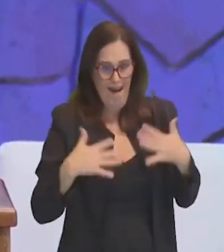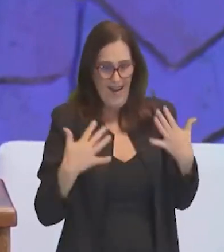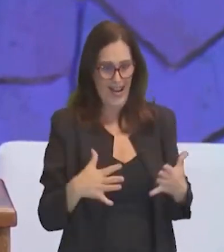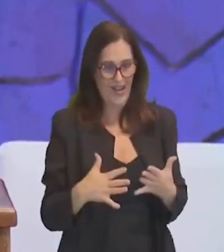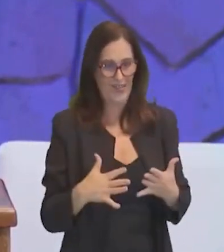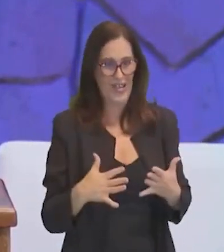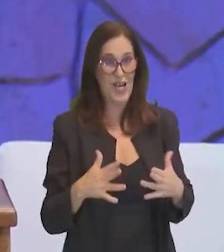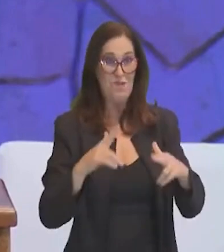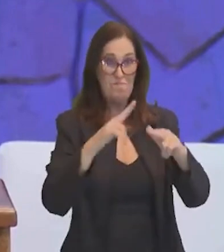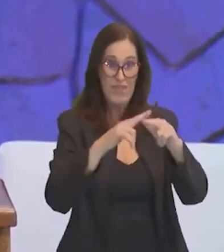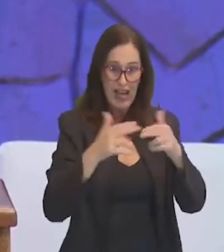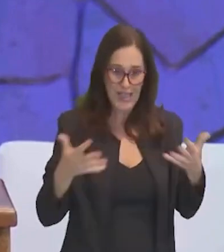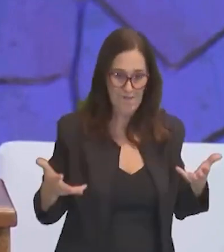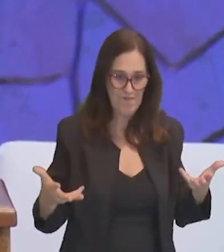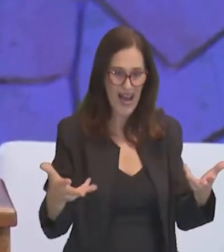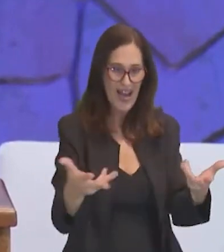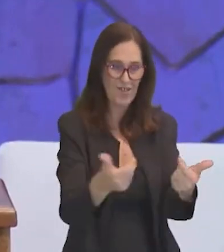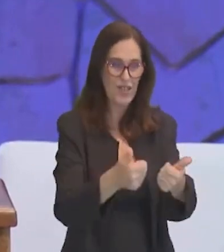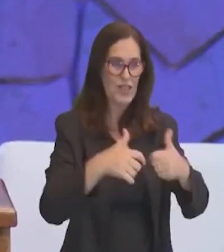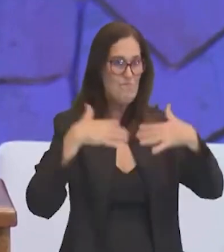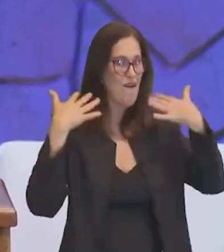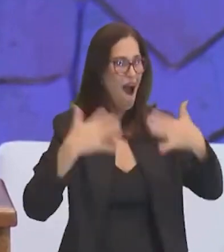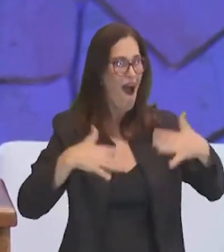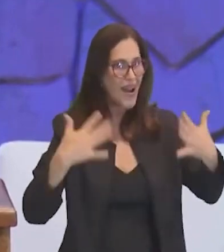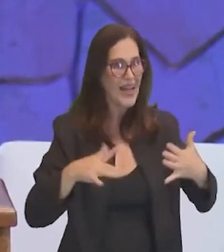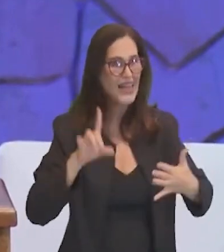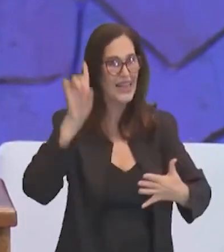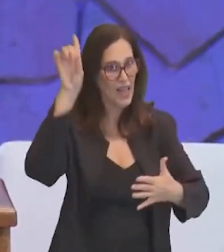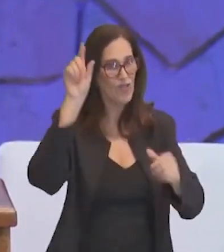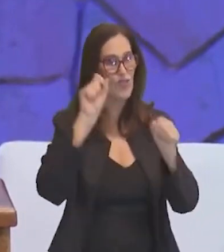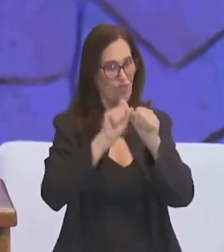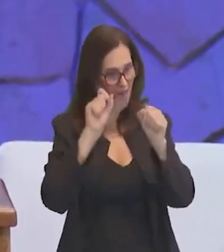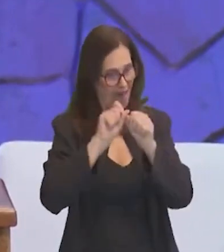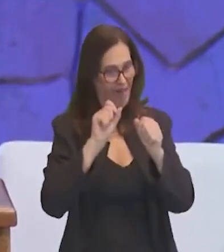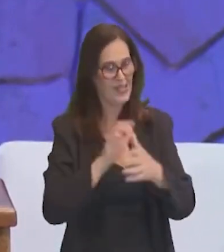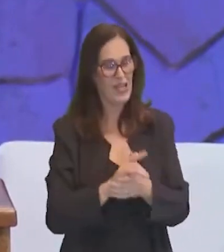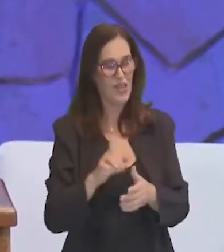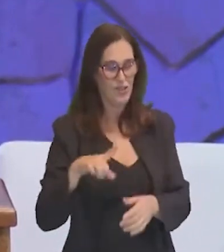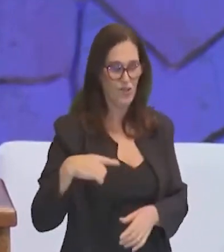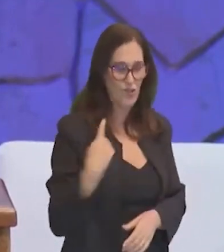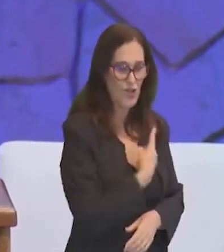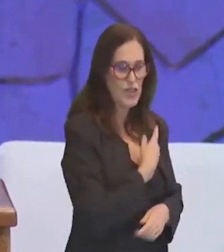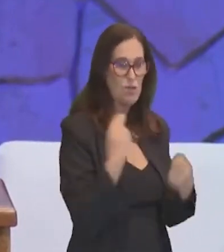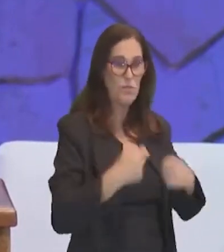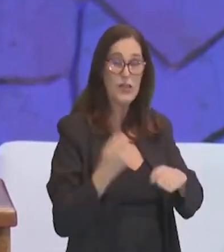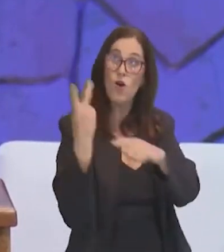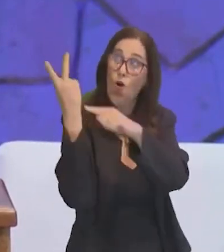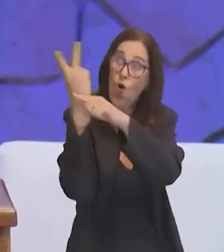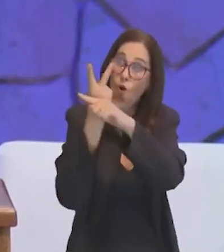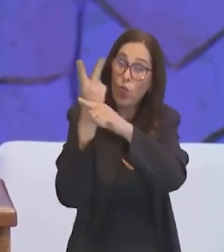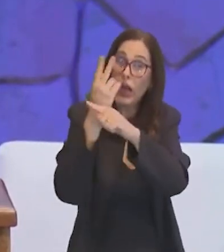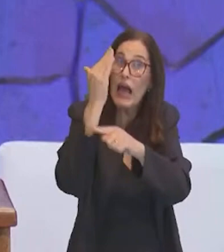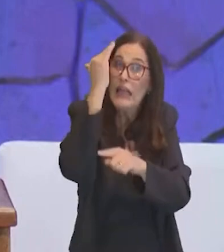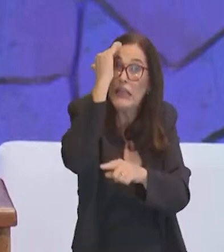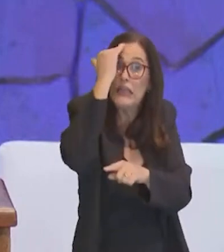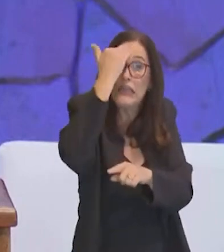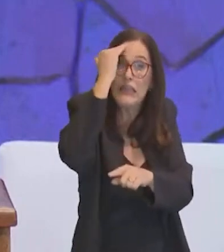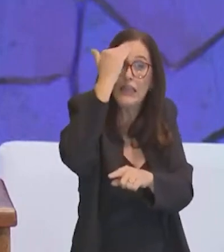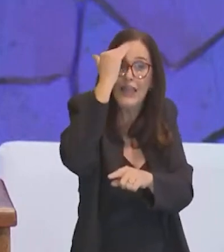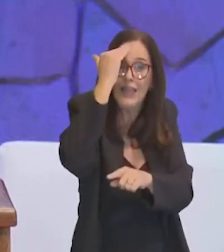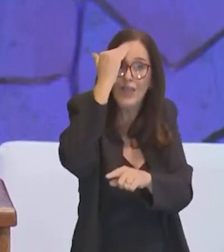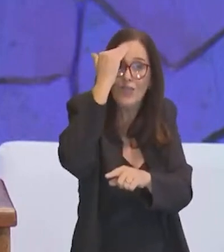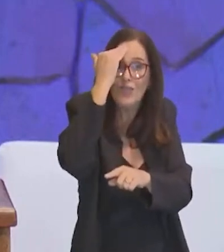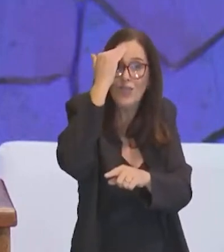dessas maravilhas tremendas que Deus faz, nós precisamos buscar entender